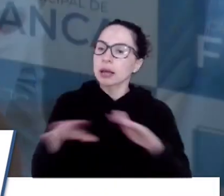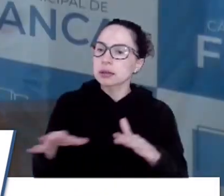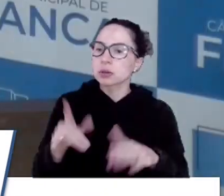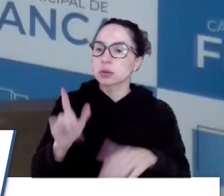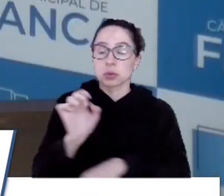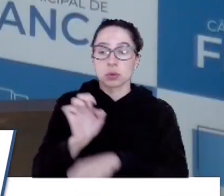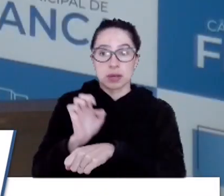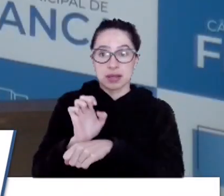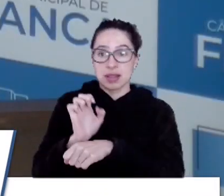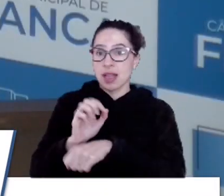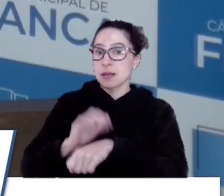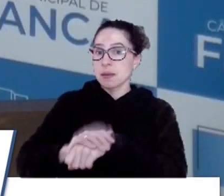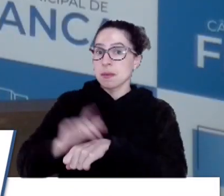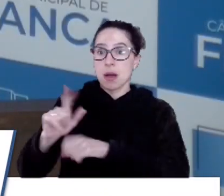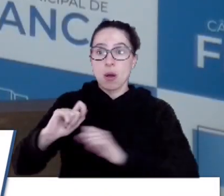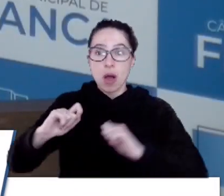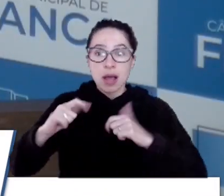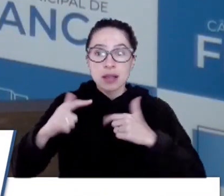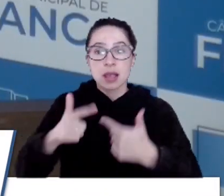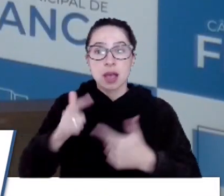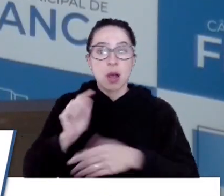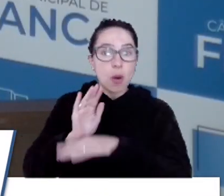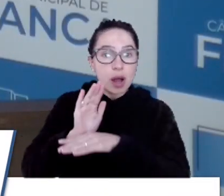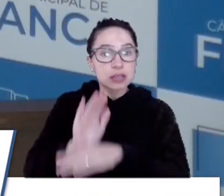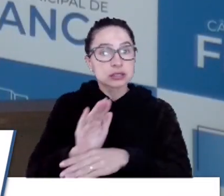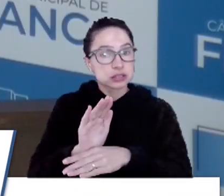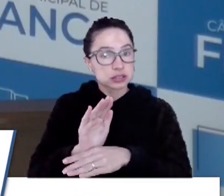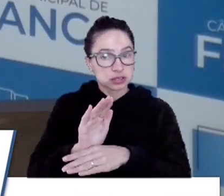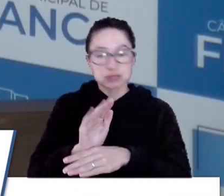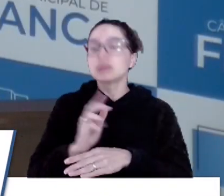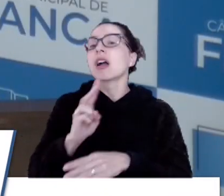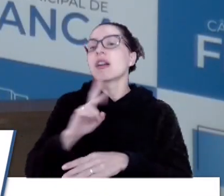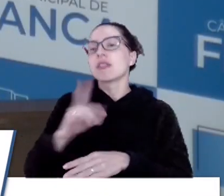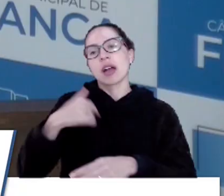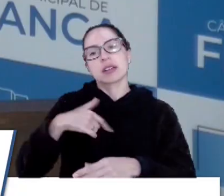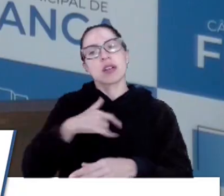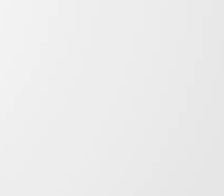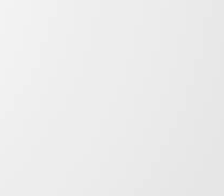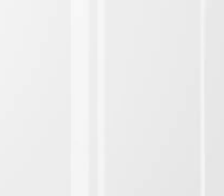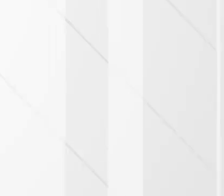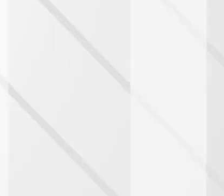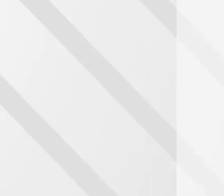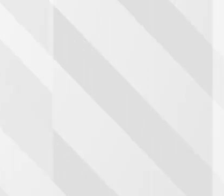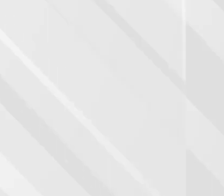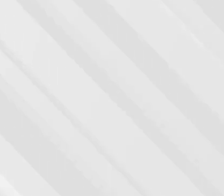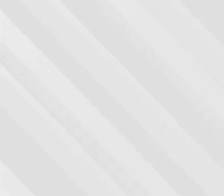não tomar o seu lugar, nós vamos ficar aqui enxugando gelo. Obrigado.